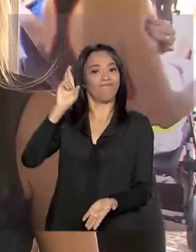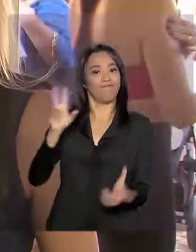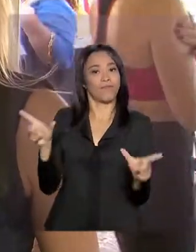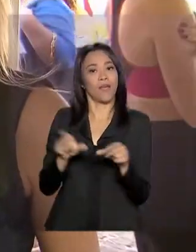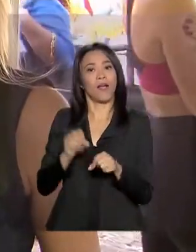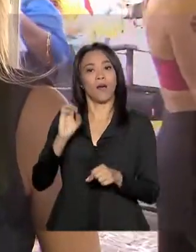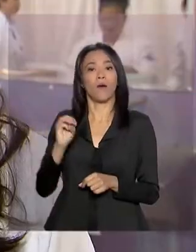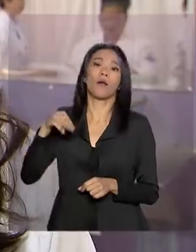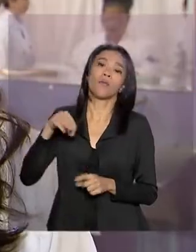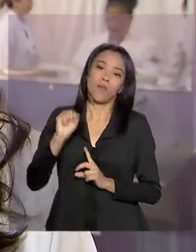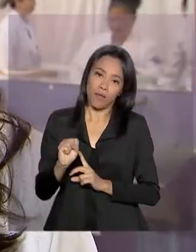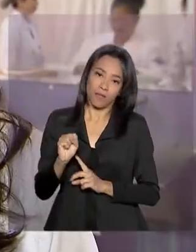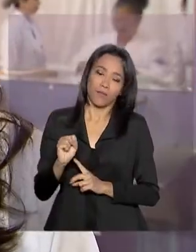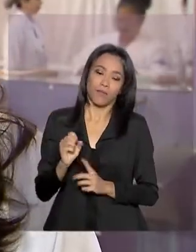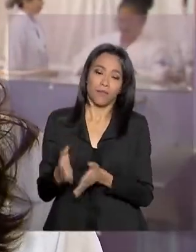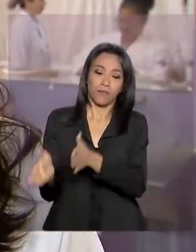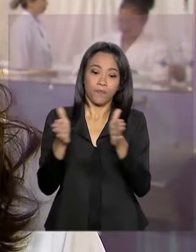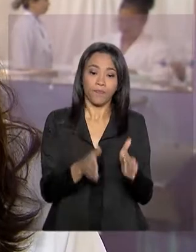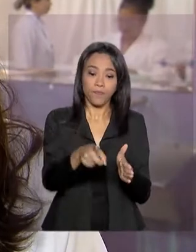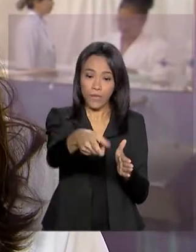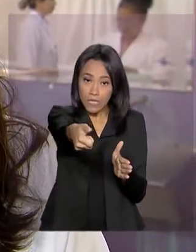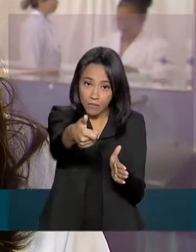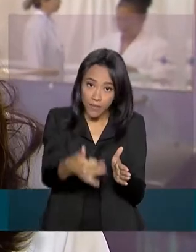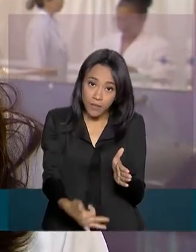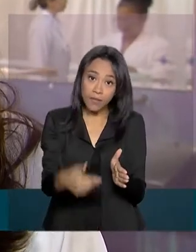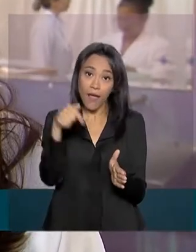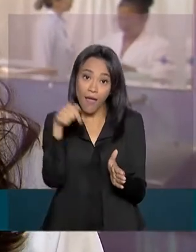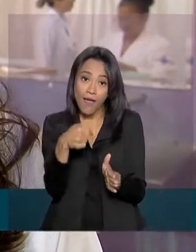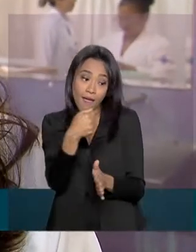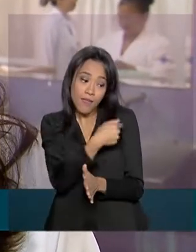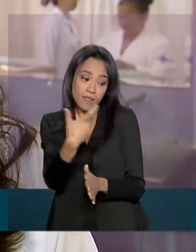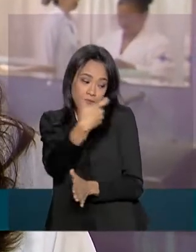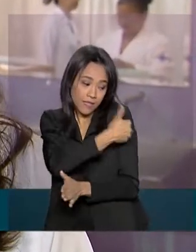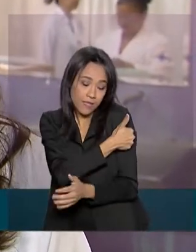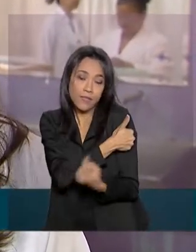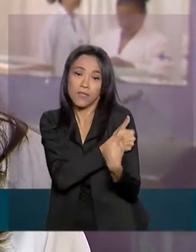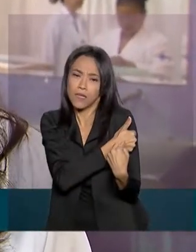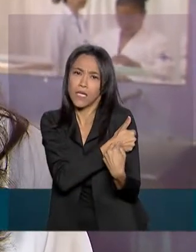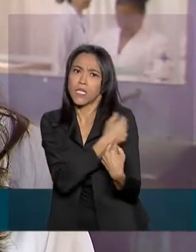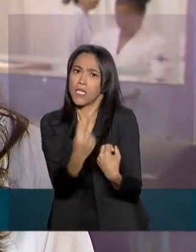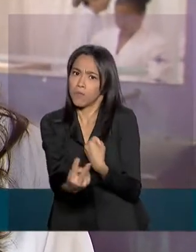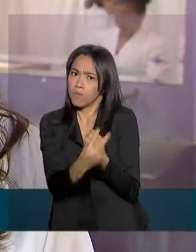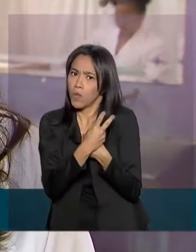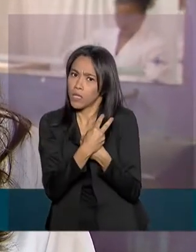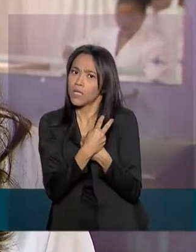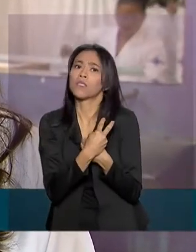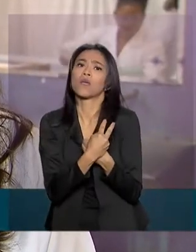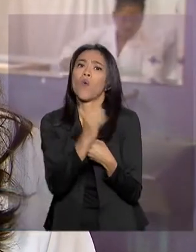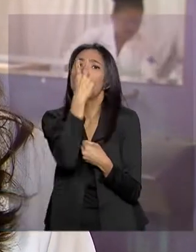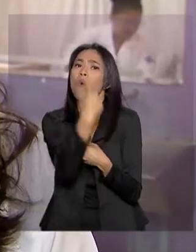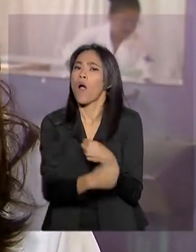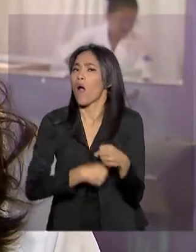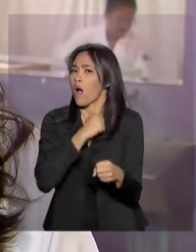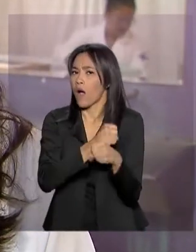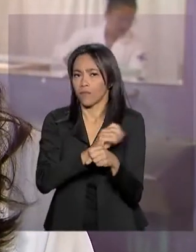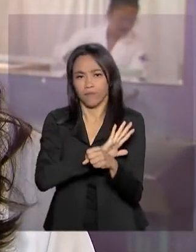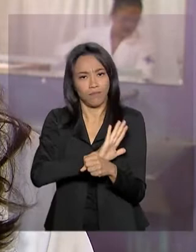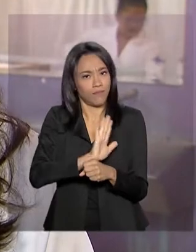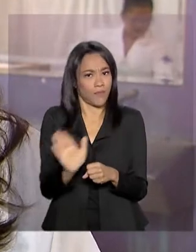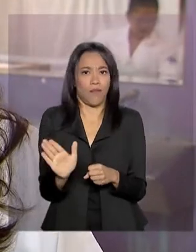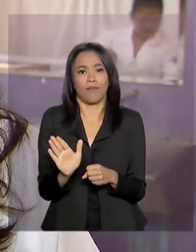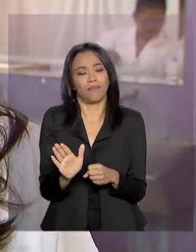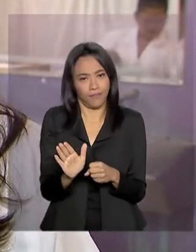Mundial da Saúde. Esta vacina ela tem uma proteção, uma duração de proteção de apenas um ano, né, cerca